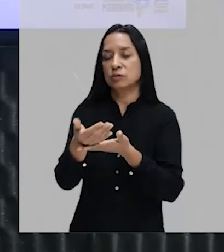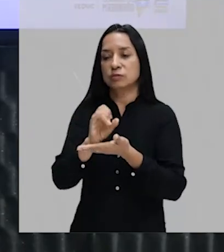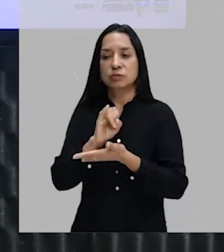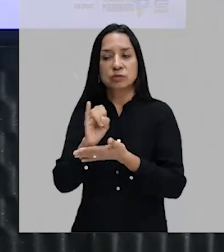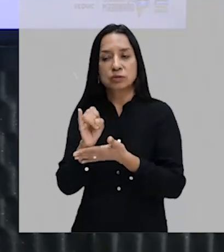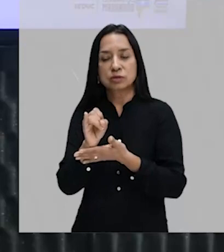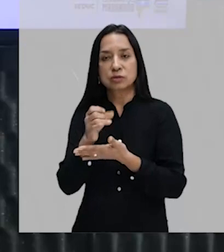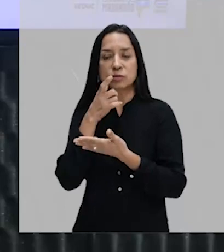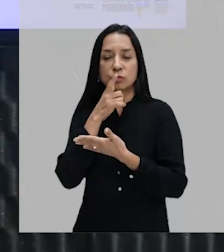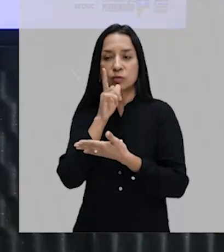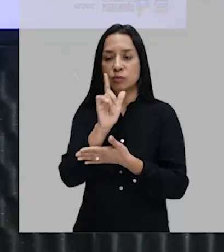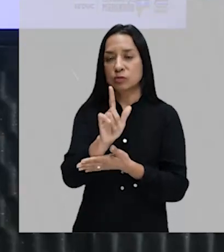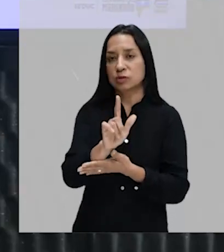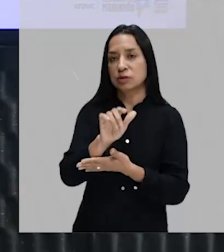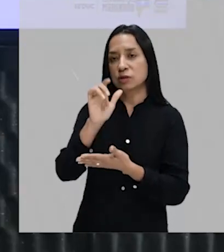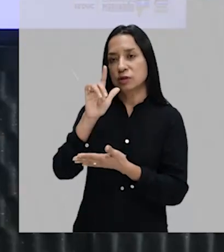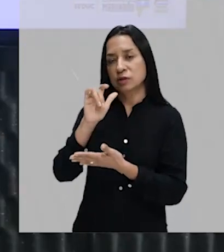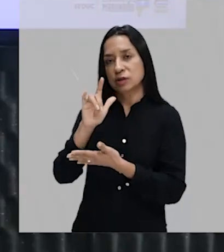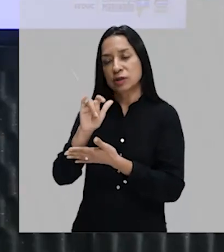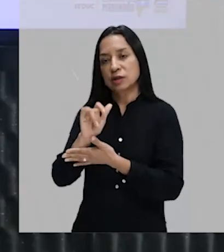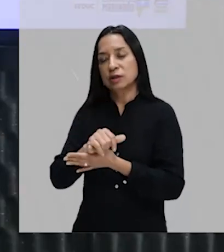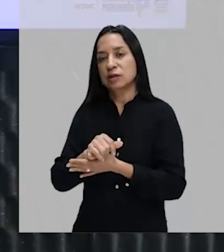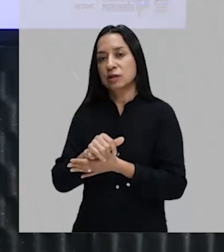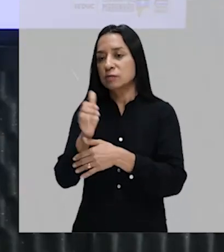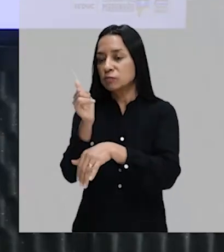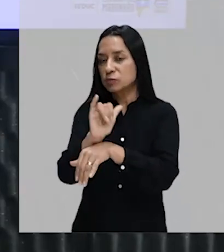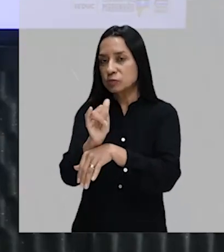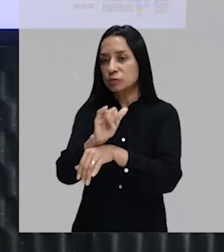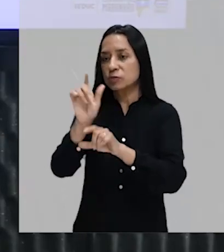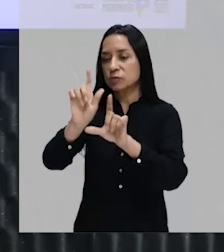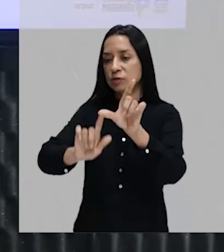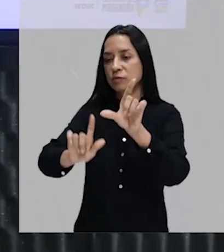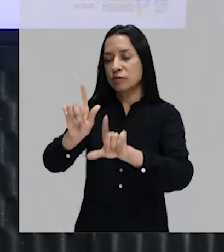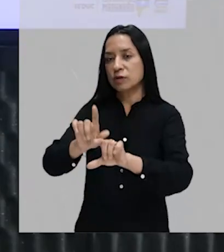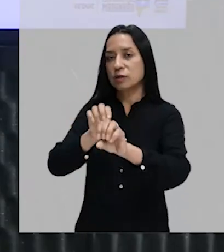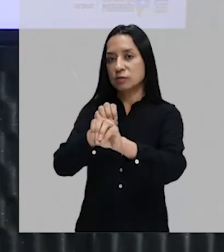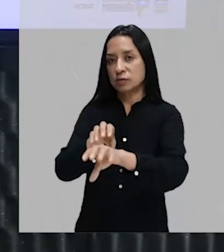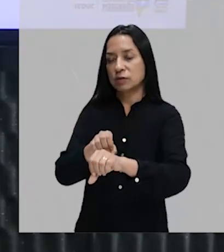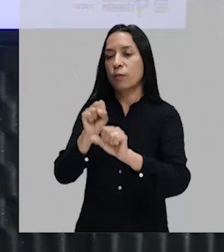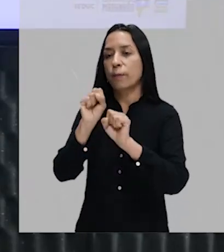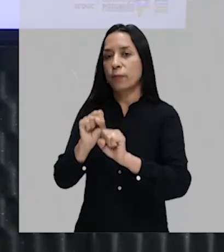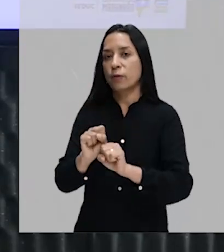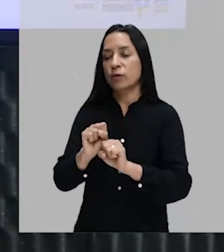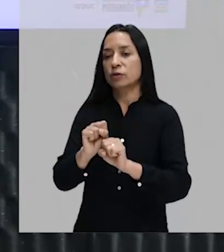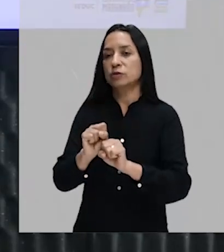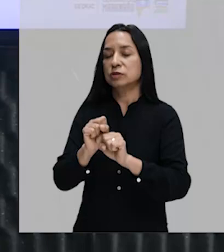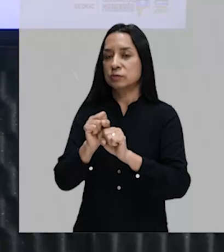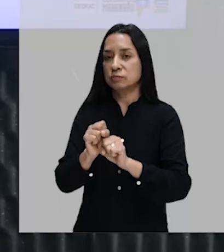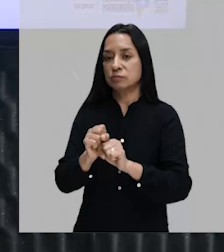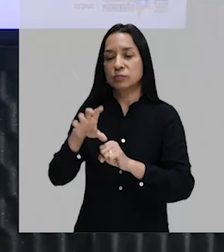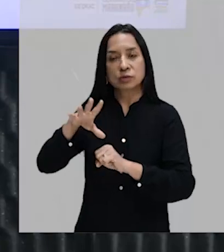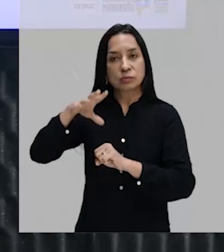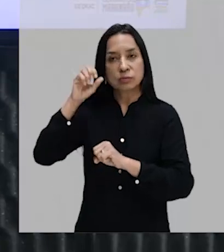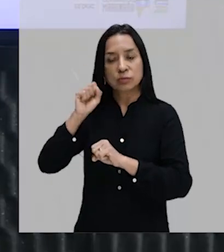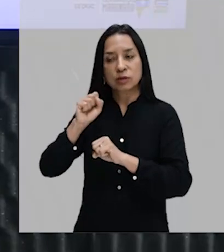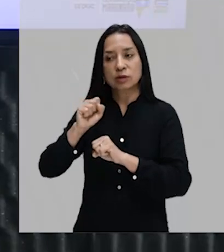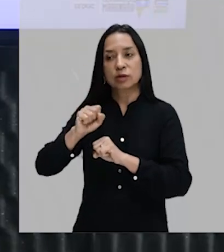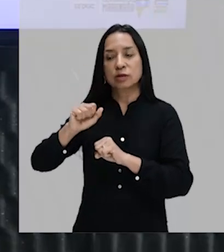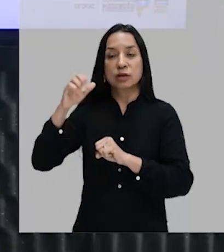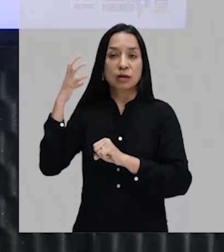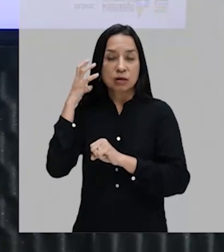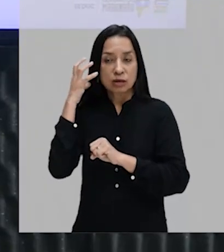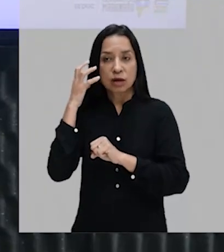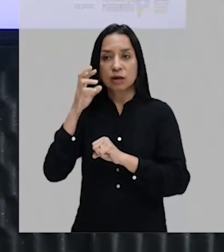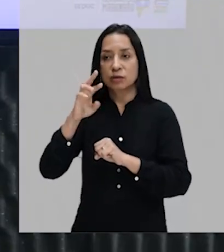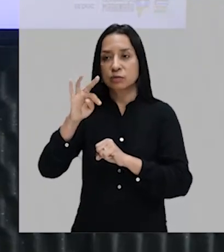você não conseguir Instagram, YouTube e nem na TV Educação, você pode também nos ouvir na Rádio Timbira